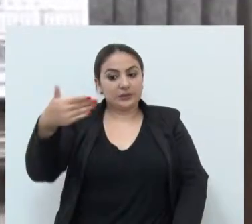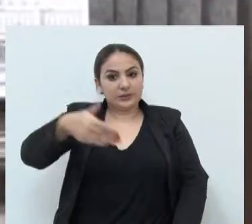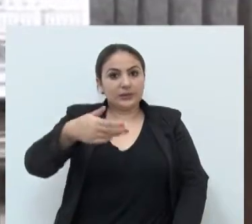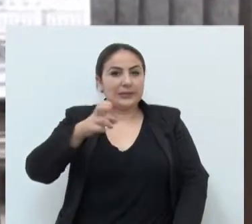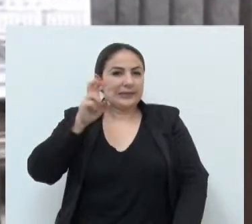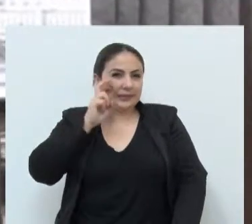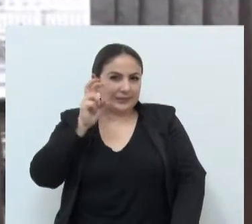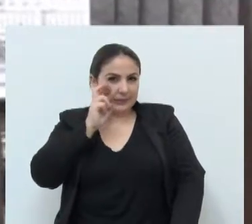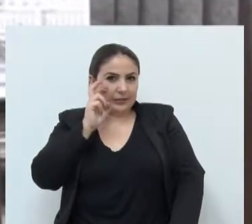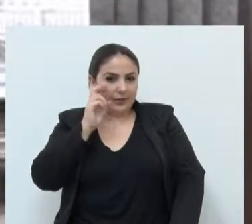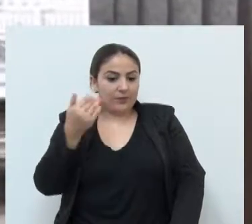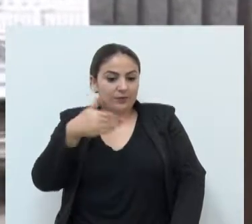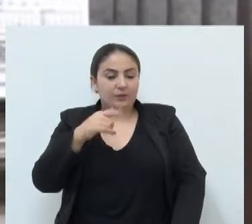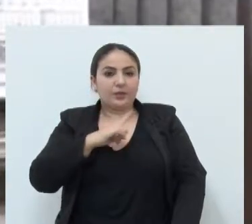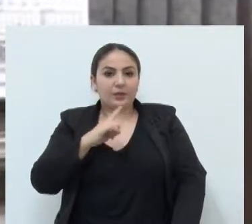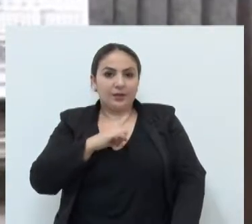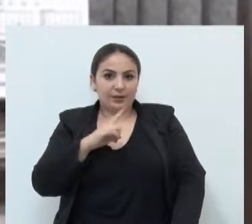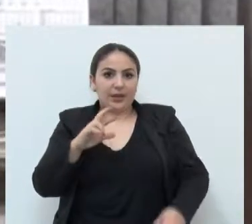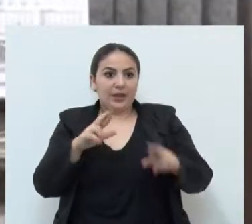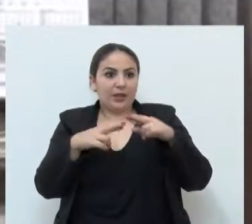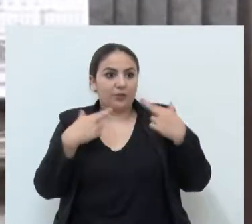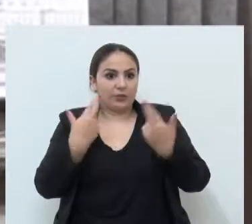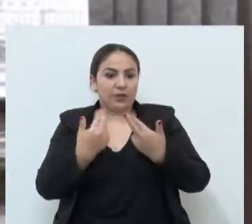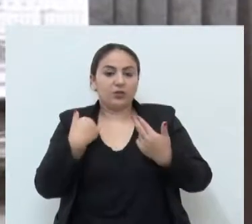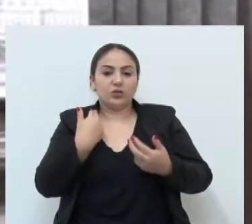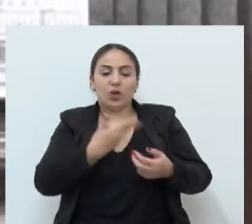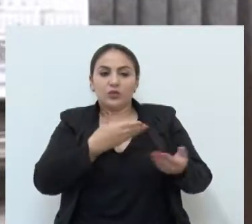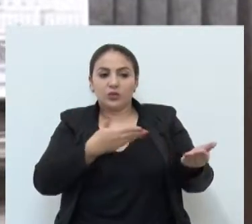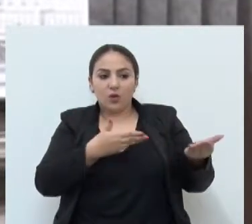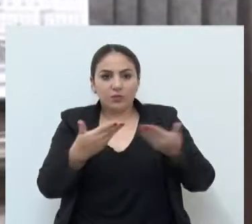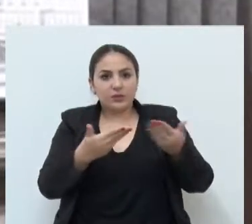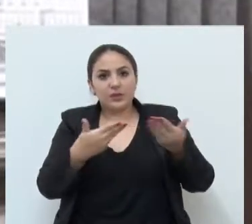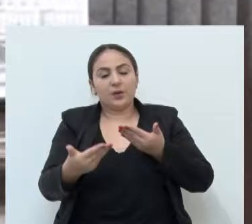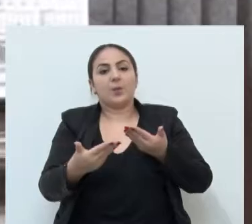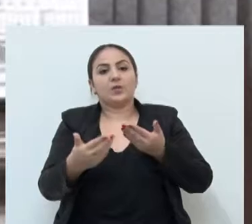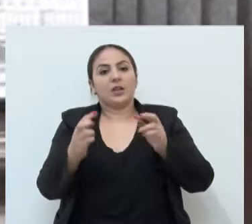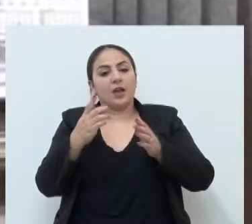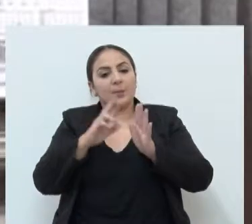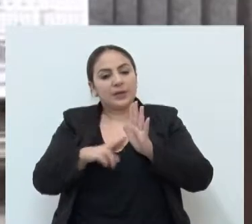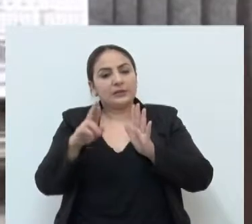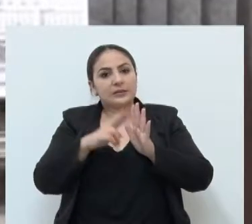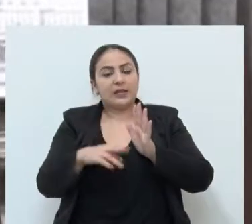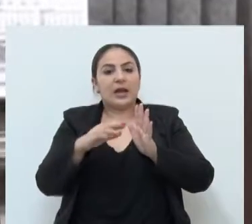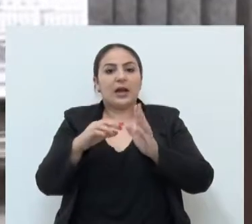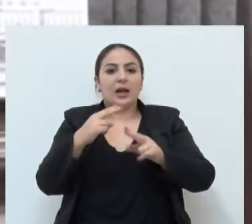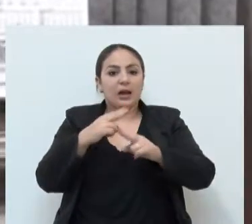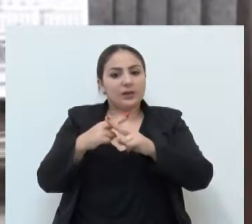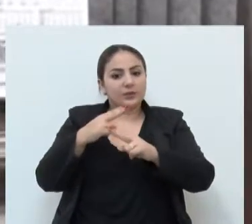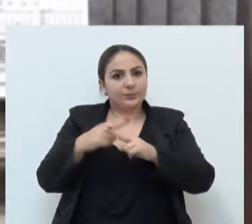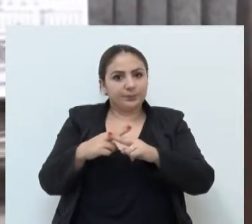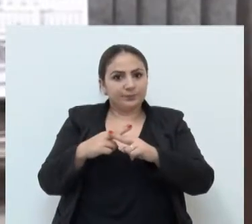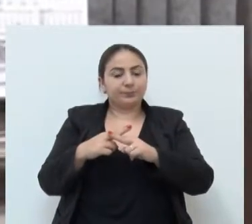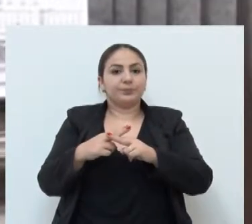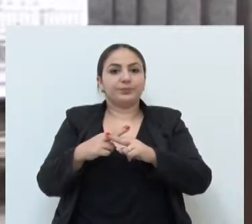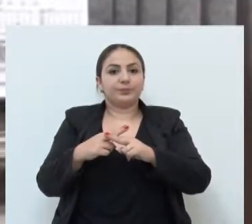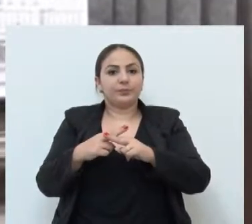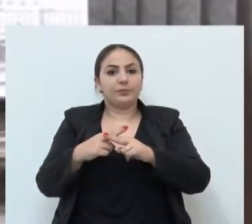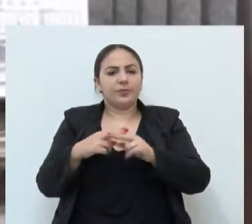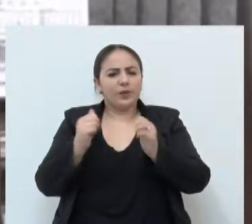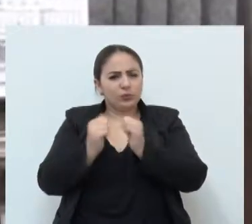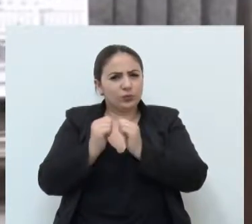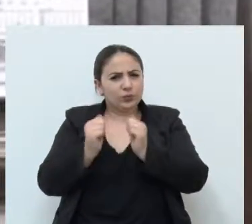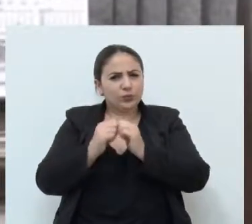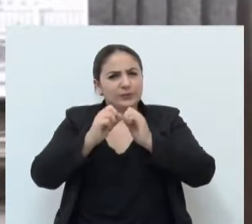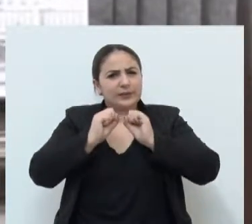tarde desta quinta-feira, foi realizada uma reunião onde nós convidamos representantes da Caixa Econômica Federal, representantes da Secretaria de Planejamento, estava aqui